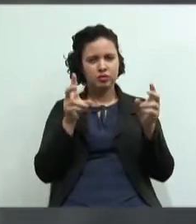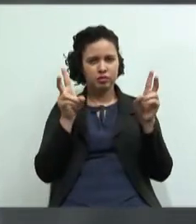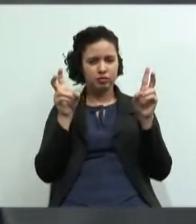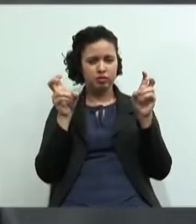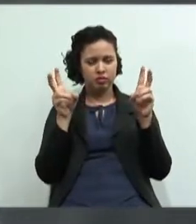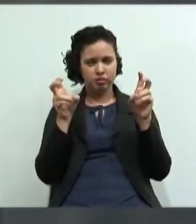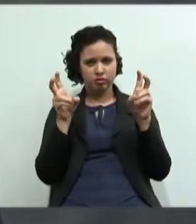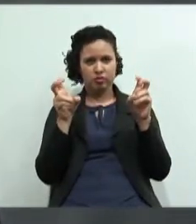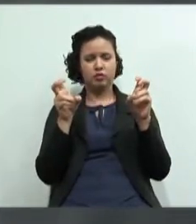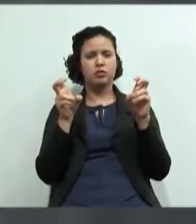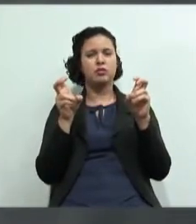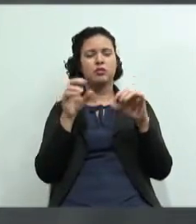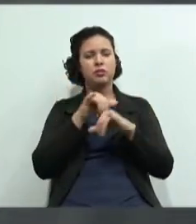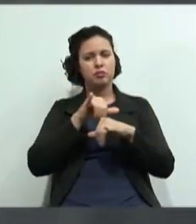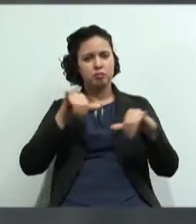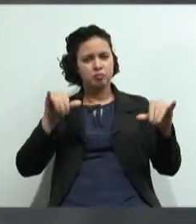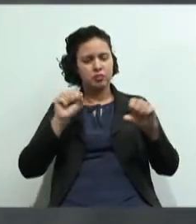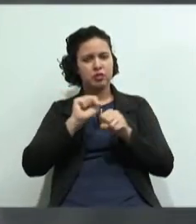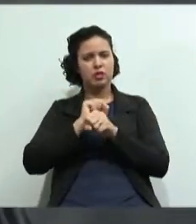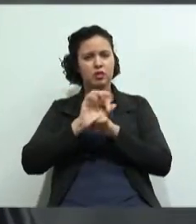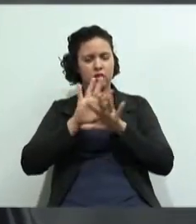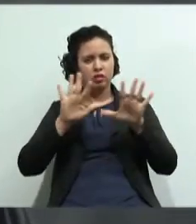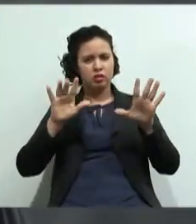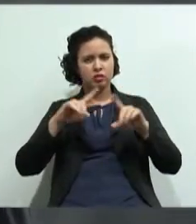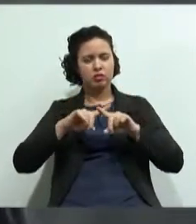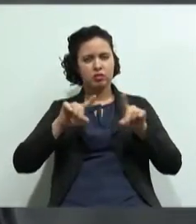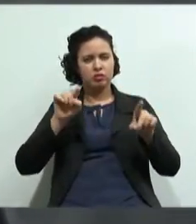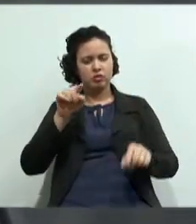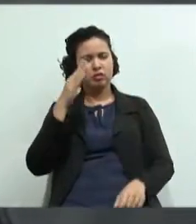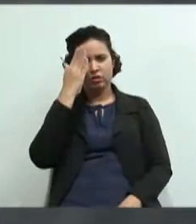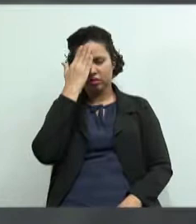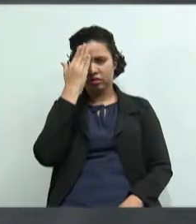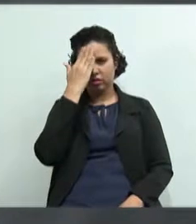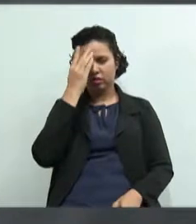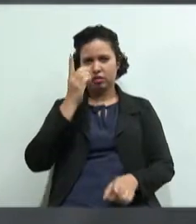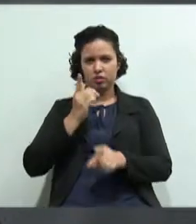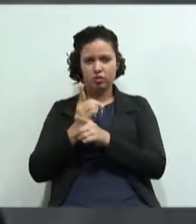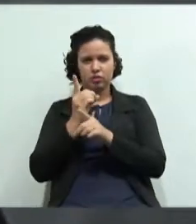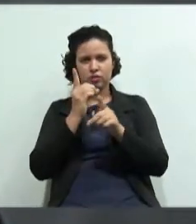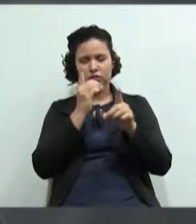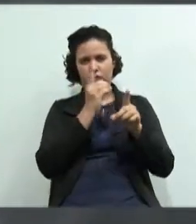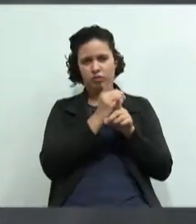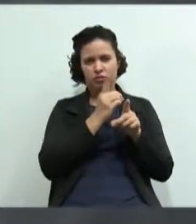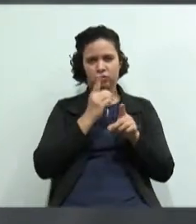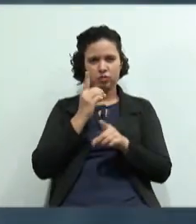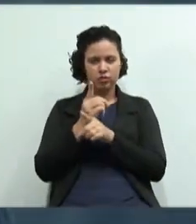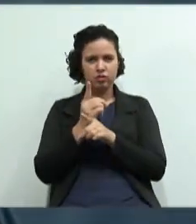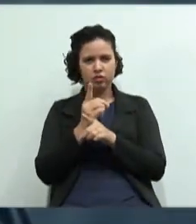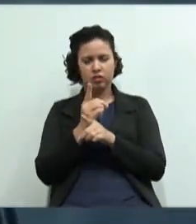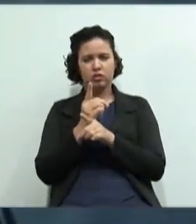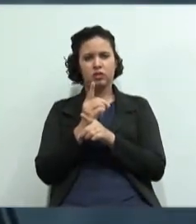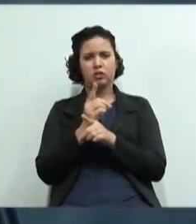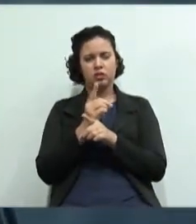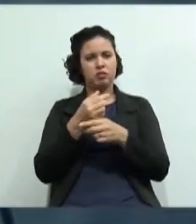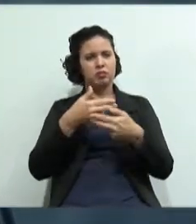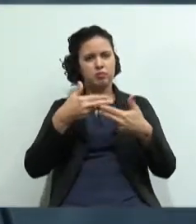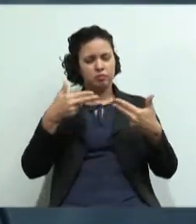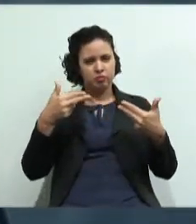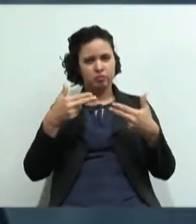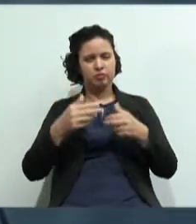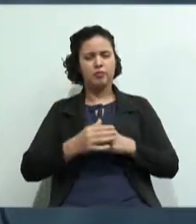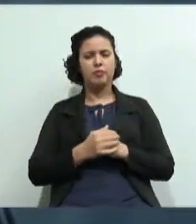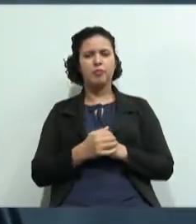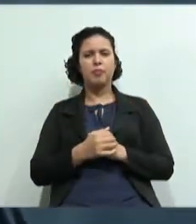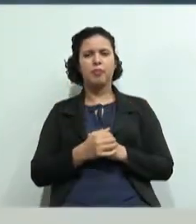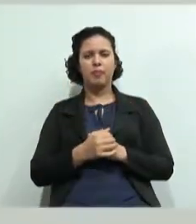informações mais coerentes sobre ela. Mas você sabe identificar os diferentes tipos de filosofia no planejamento? É